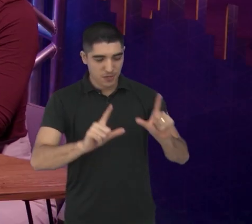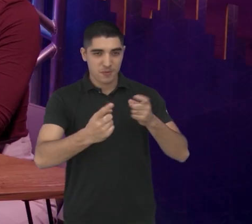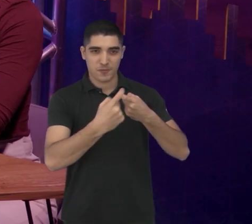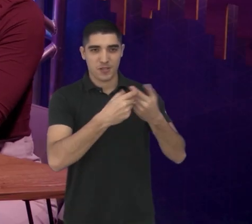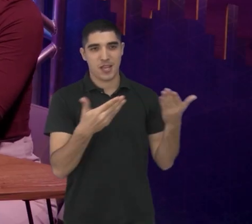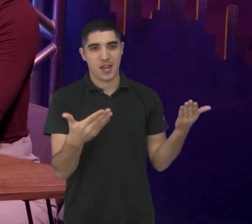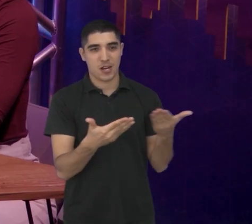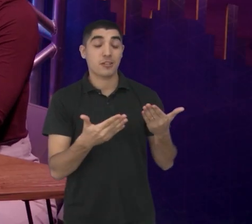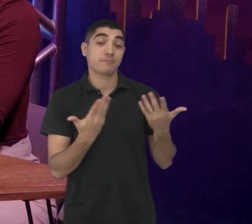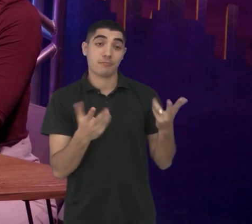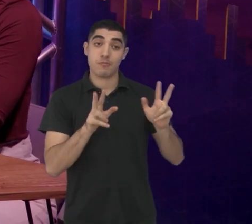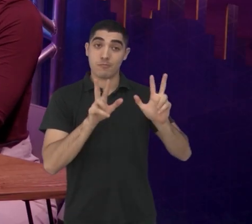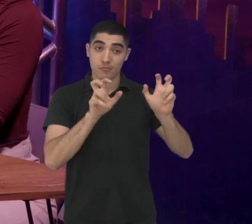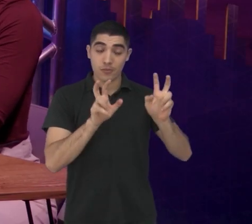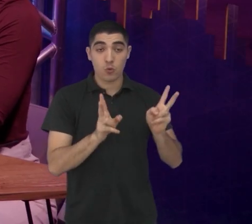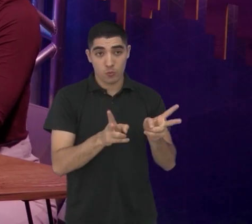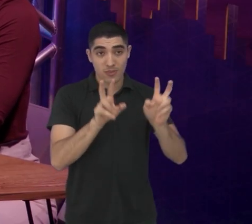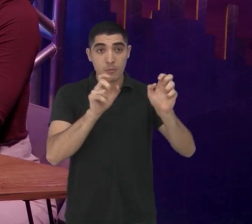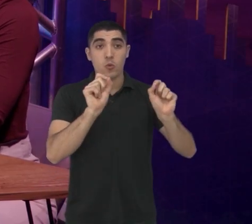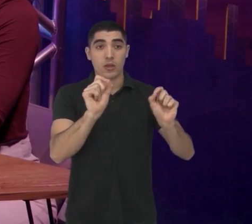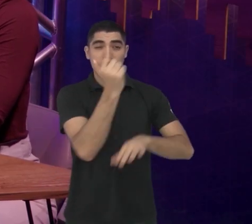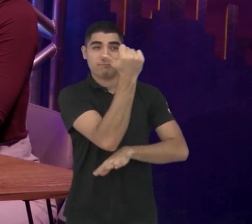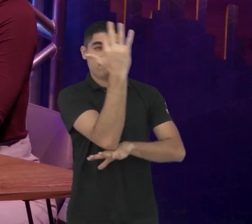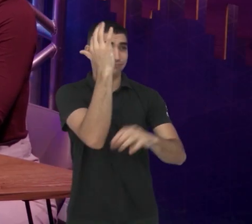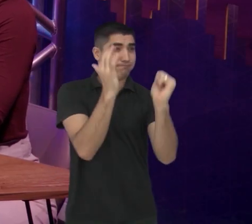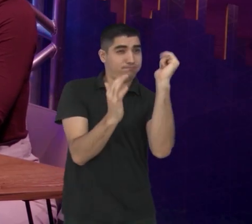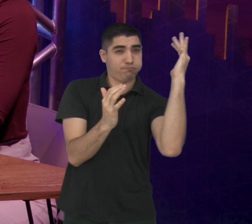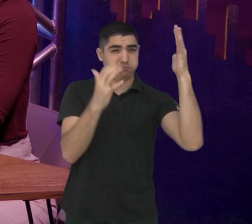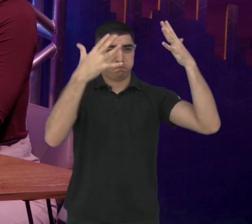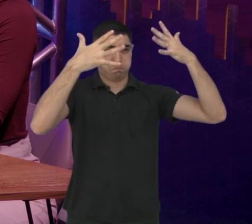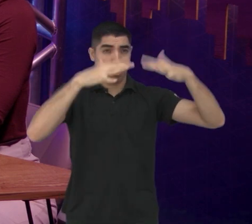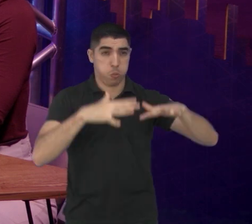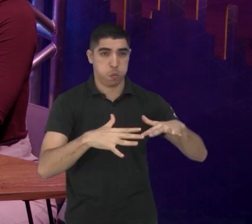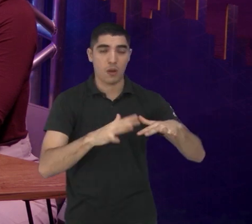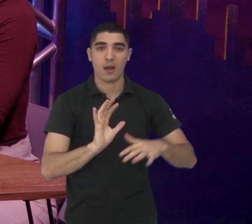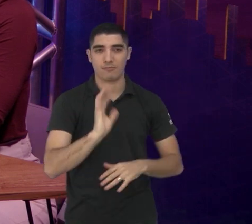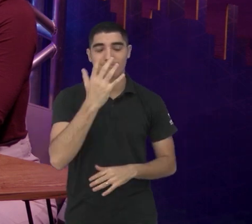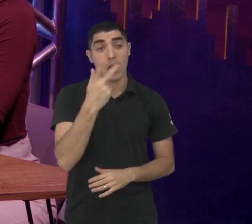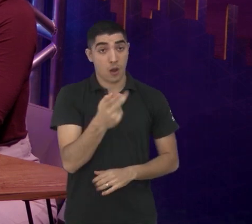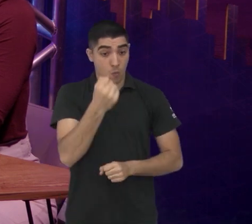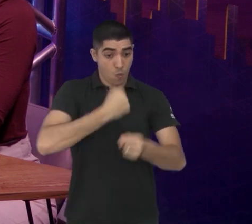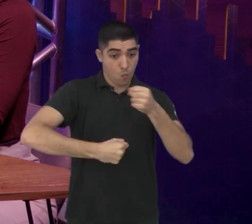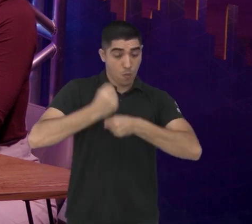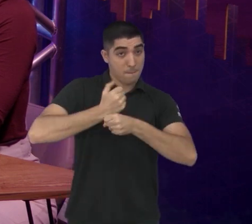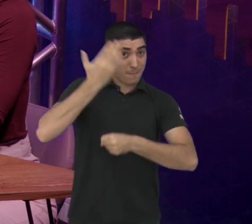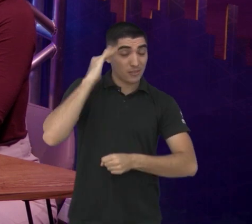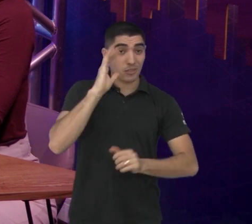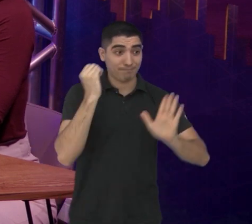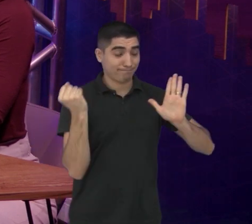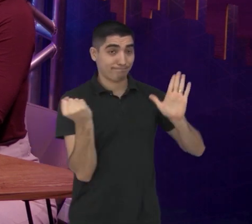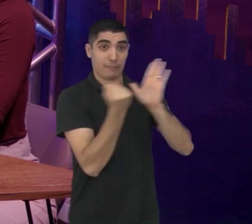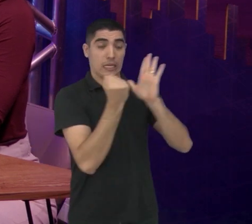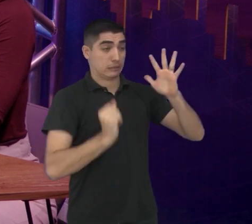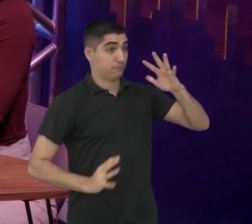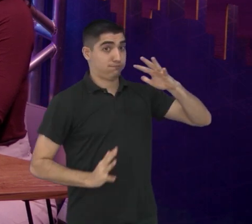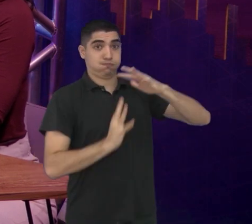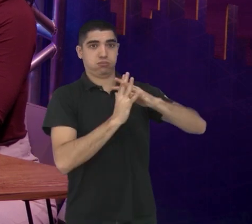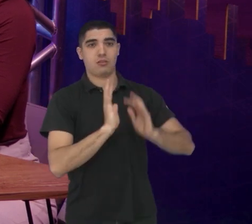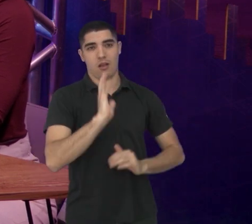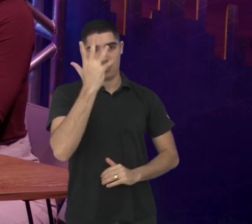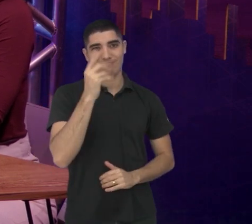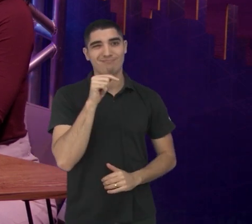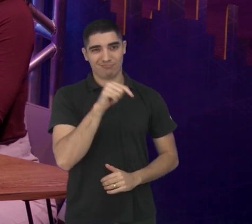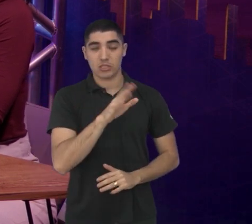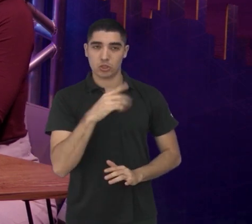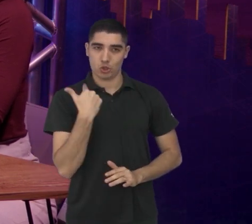De volta com o Pode Ser, então falando hoje sobre desastres naturais, né? Já que no ano passado o Brasil registrou um número recorde, né? A gente